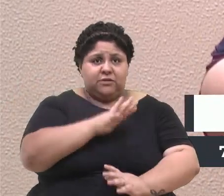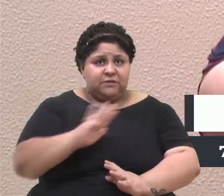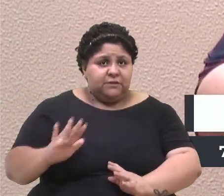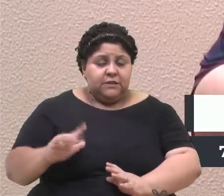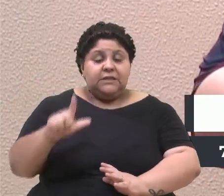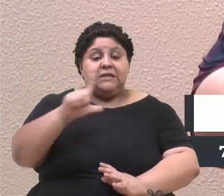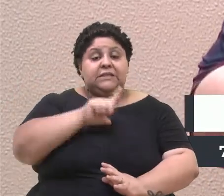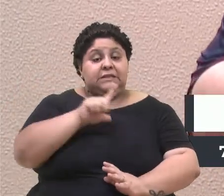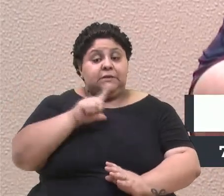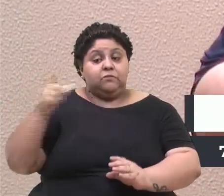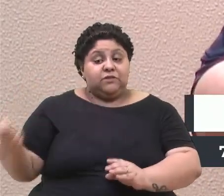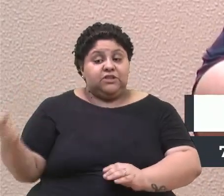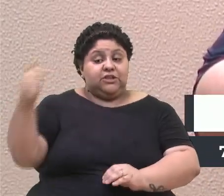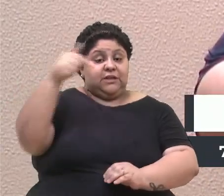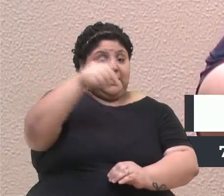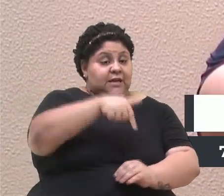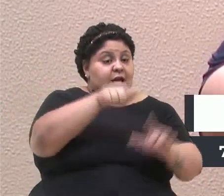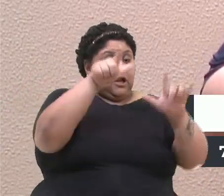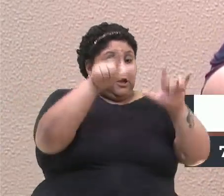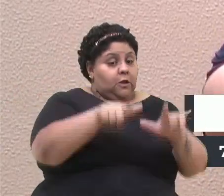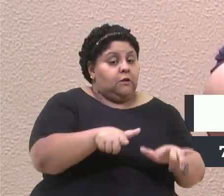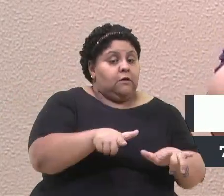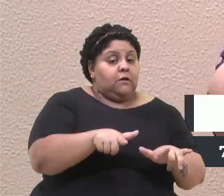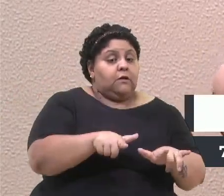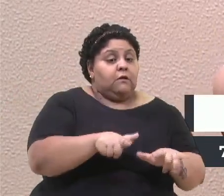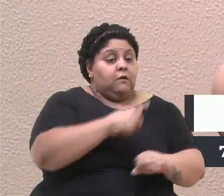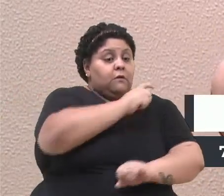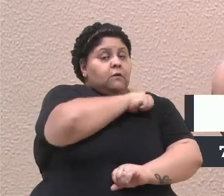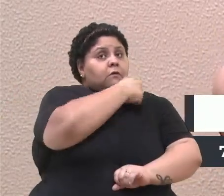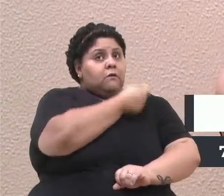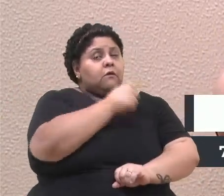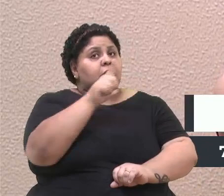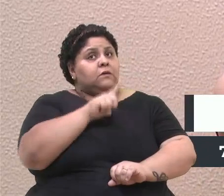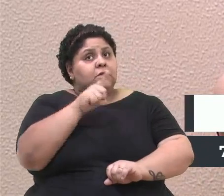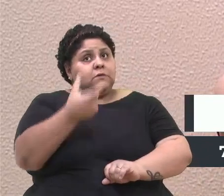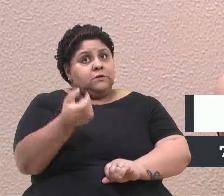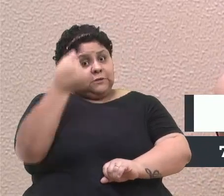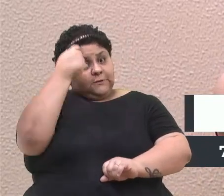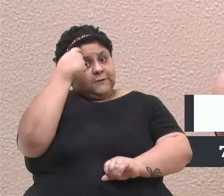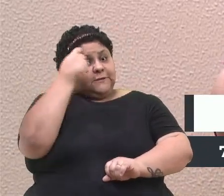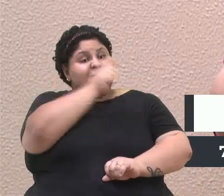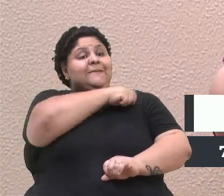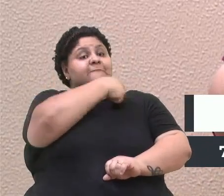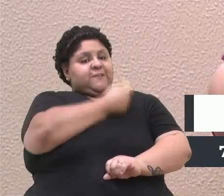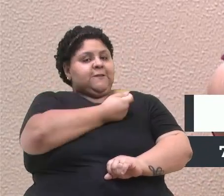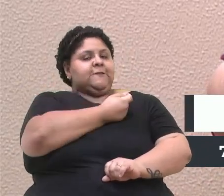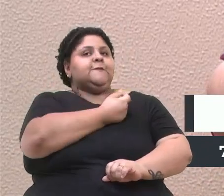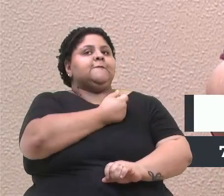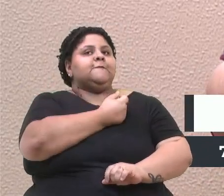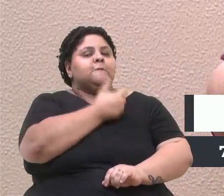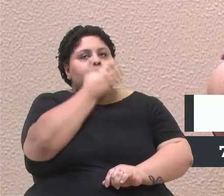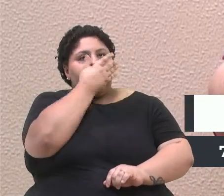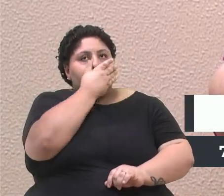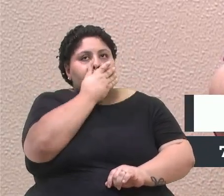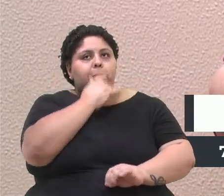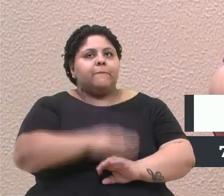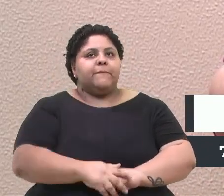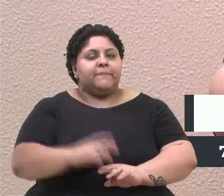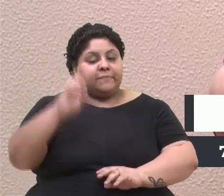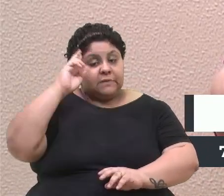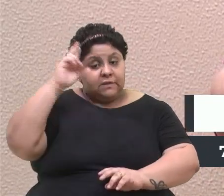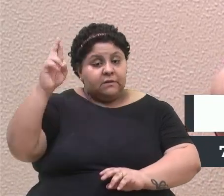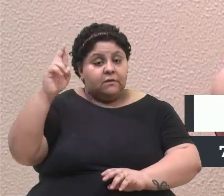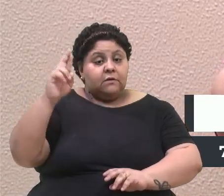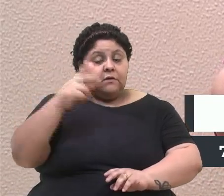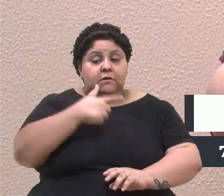vir aqui, é o lugar de a gente ser fiscalização. Eu também entendo que isso é fiscalização. A diretora, a